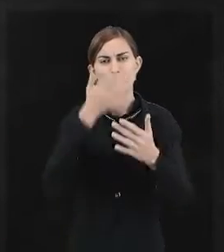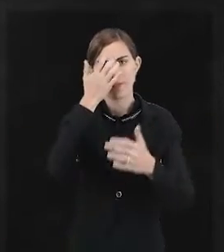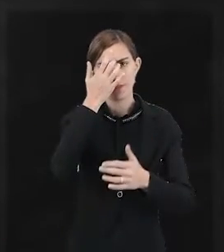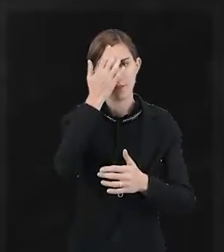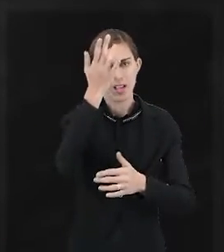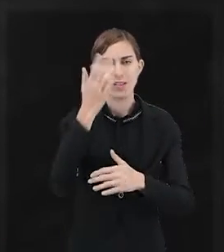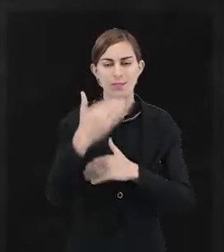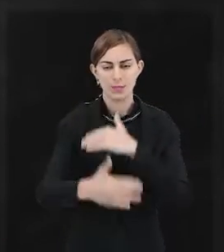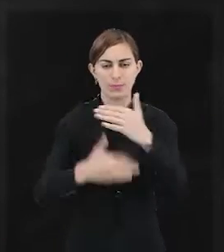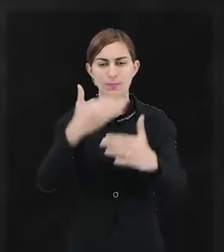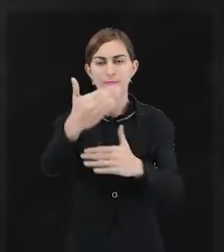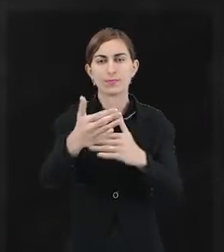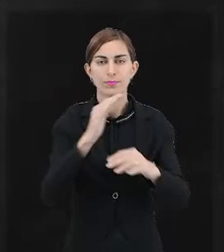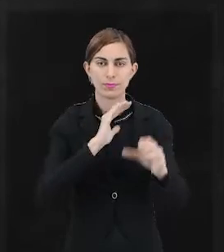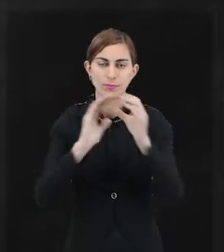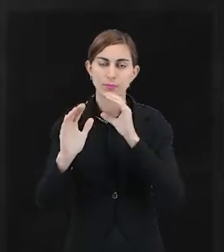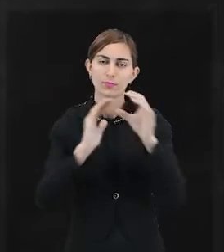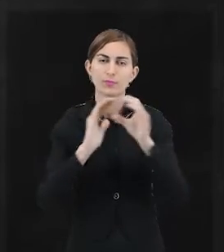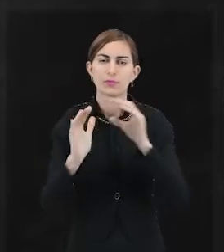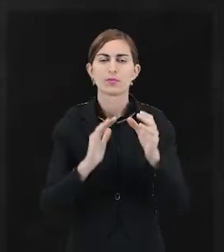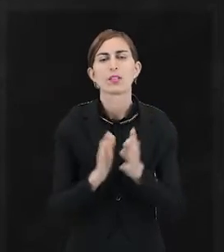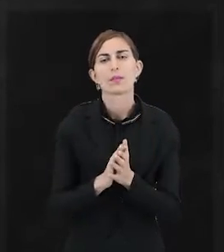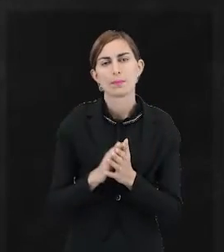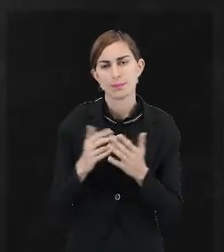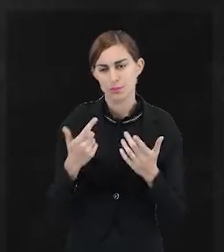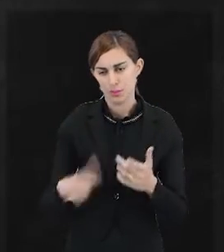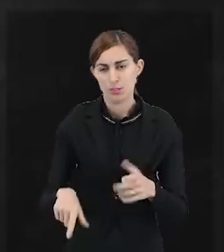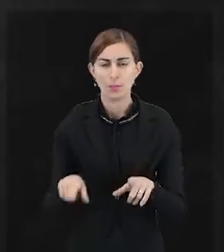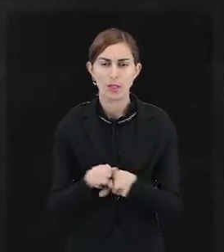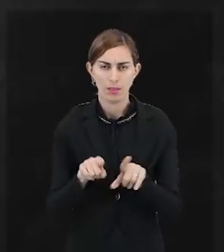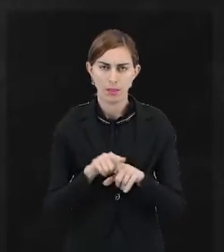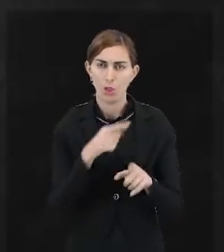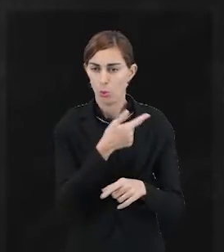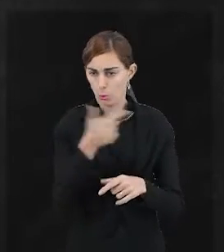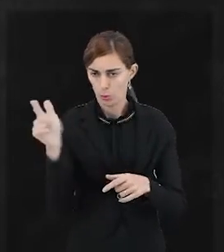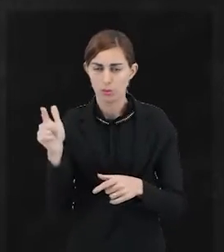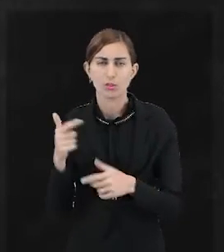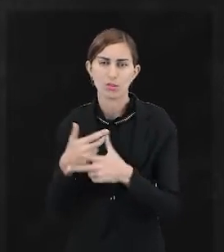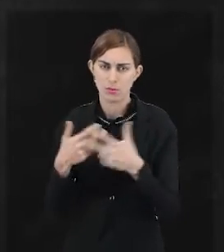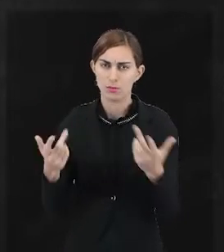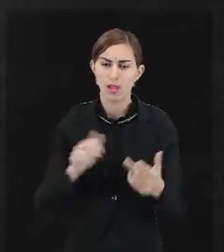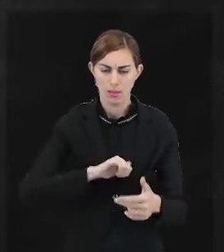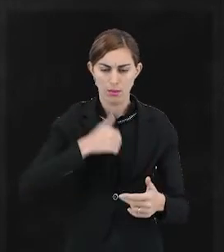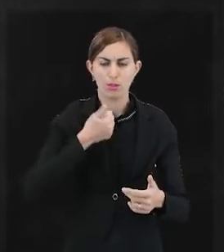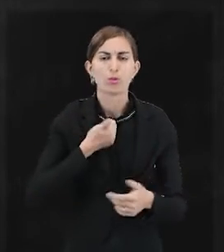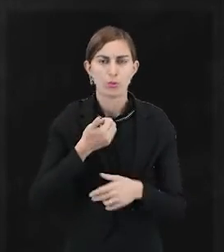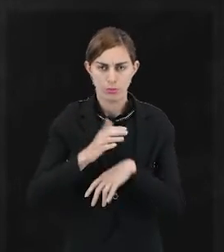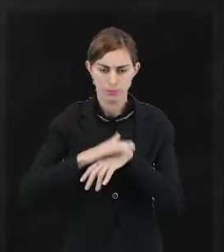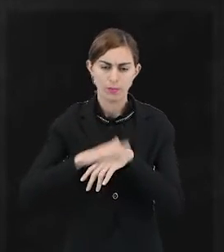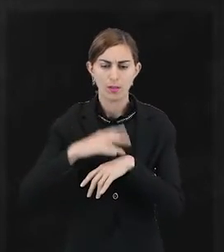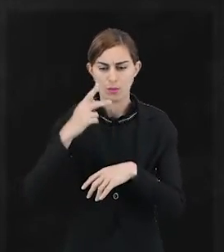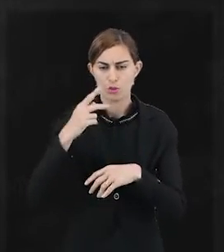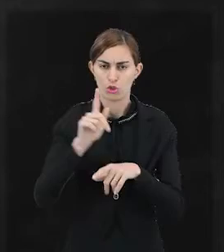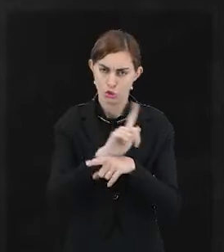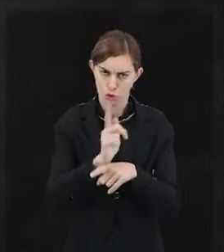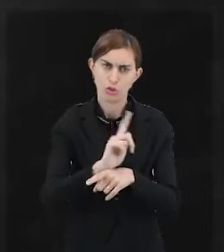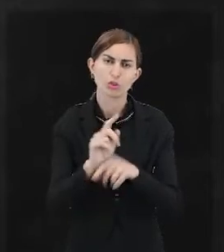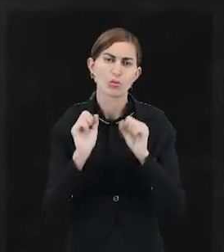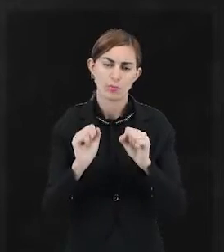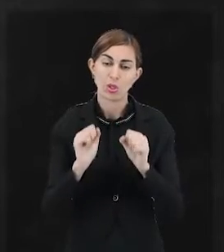facilitação nesse processo de comunicação. Apesar disso, existem também algumas outras atitudes adotadas pelo gestor que